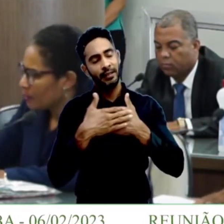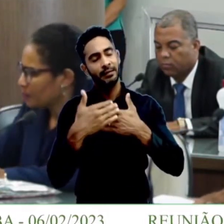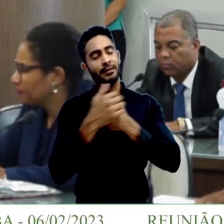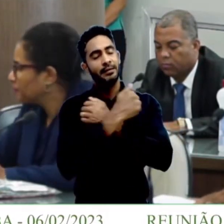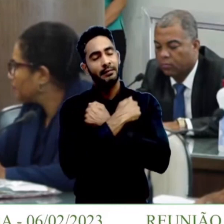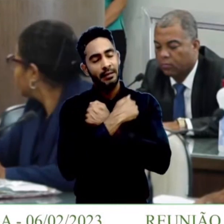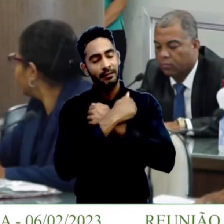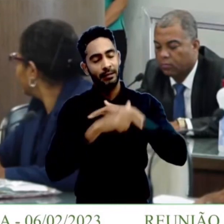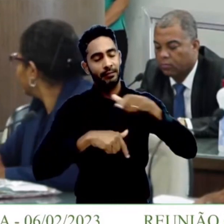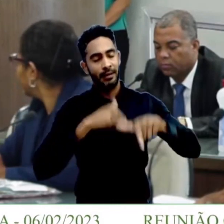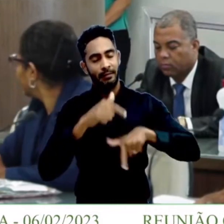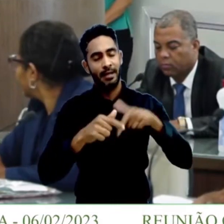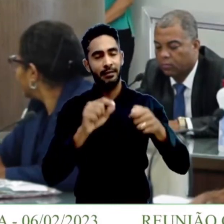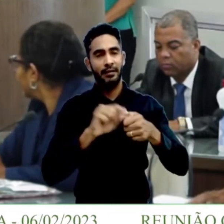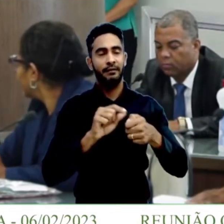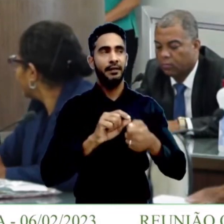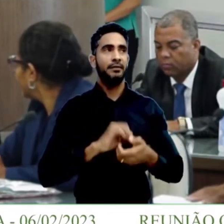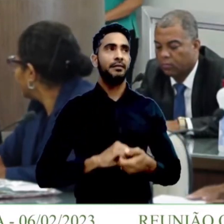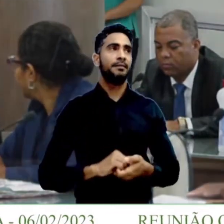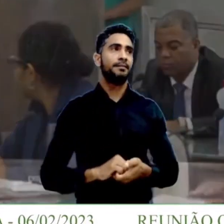que vem prestando. Obrigado.